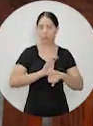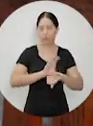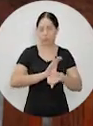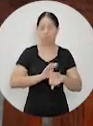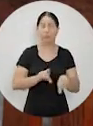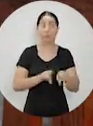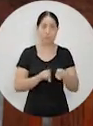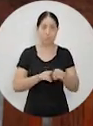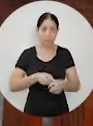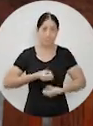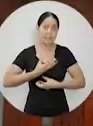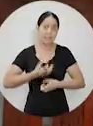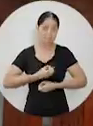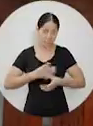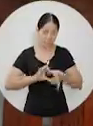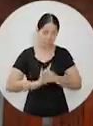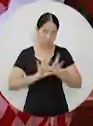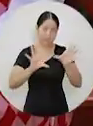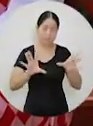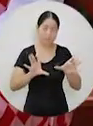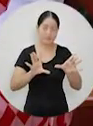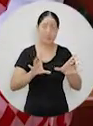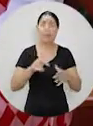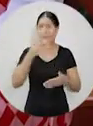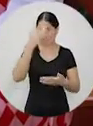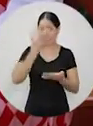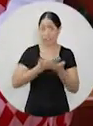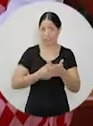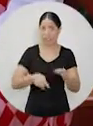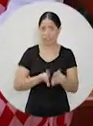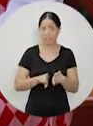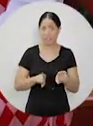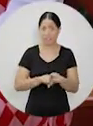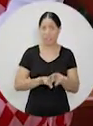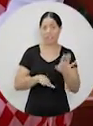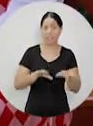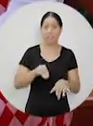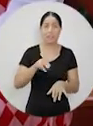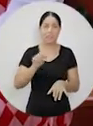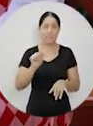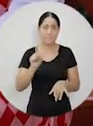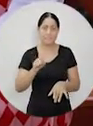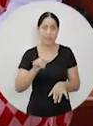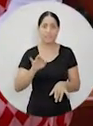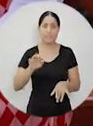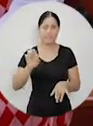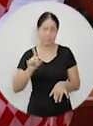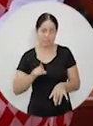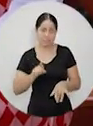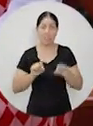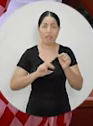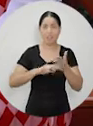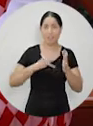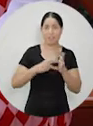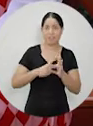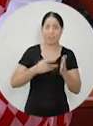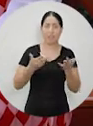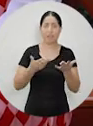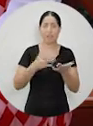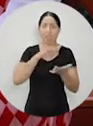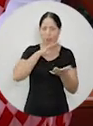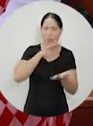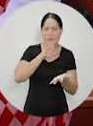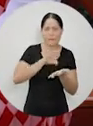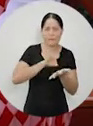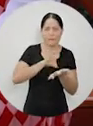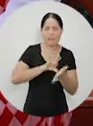pela Constituição, assim como a liberdade de expressão, mas eu creio que muitas vezes haja má fé também, porque uma pessoa, por